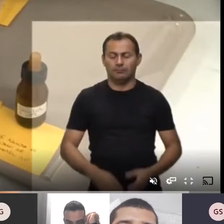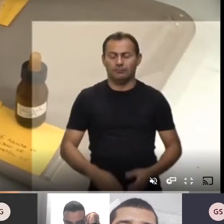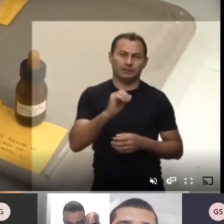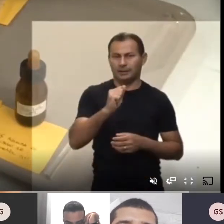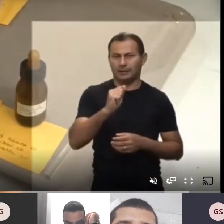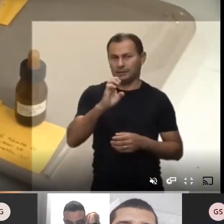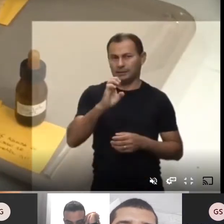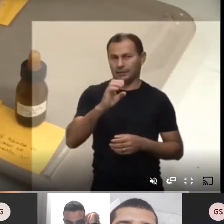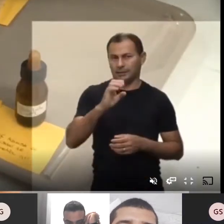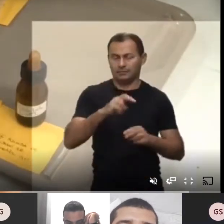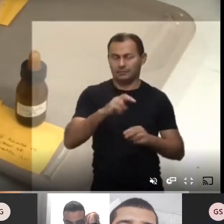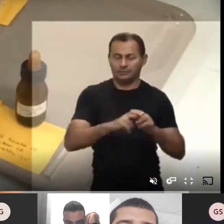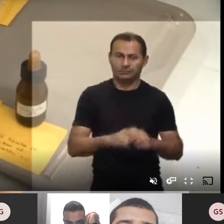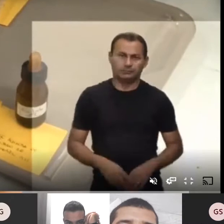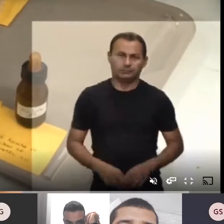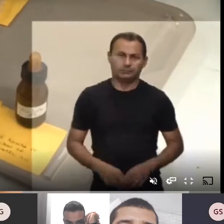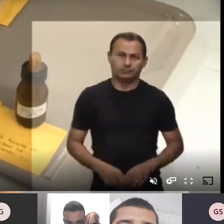becker A.